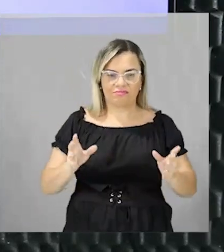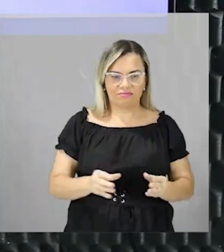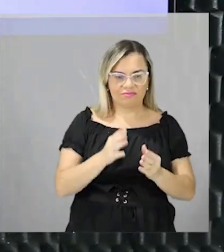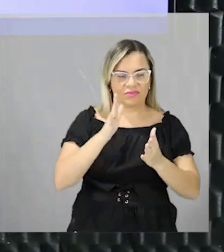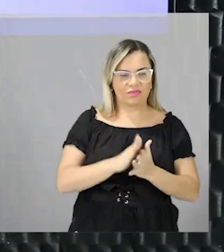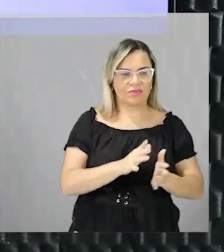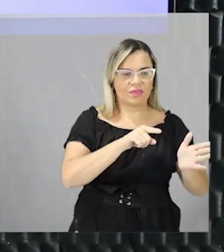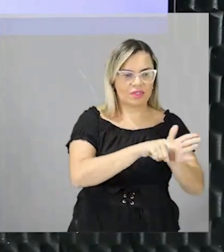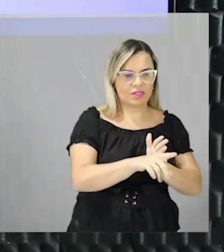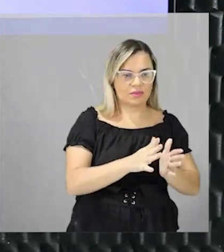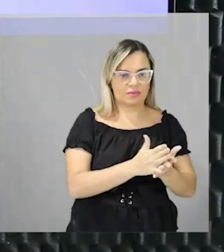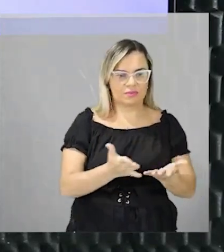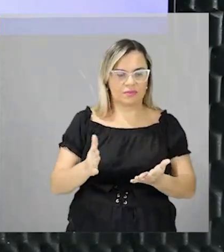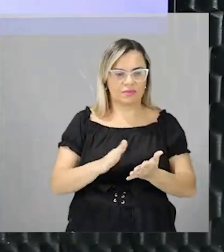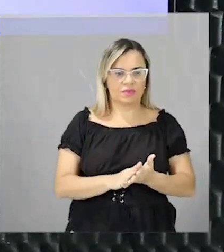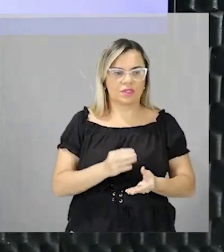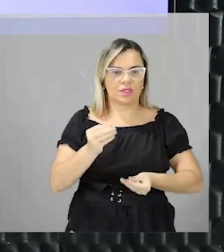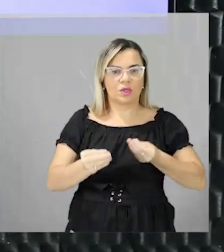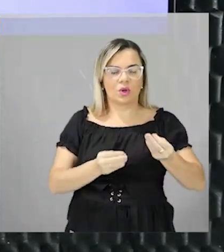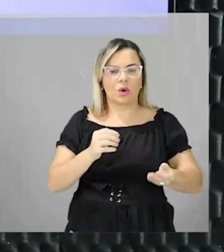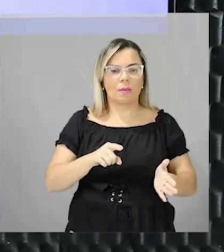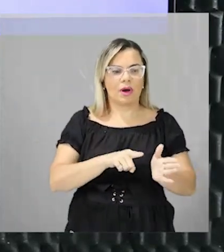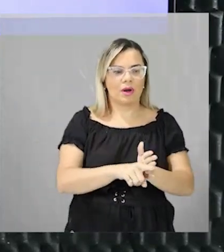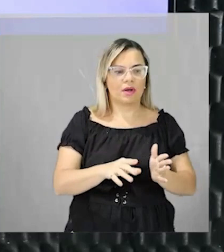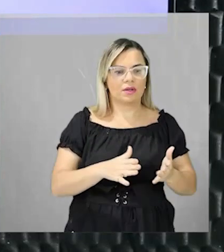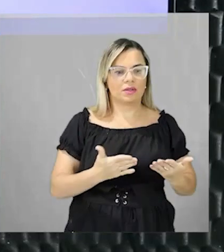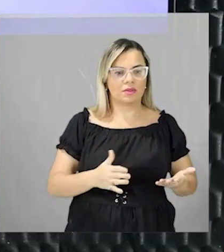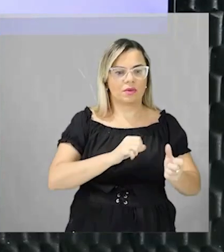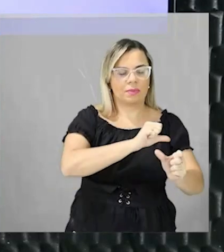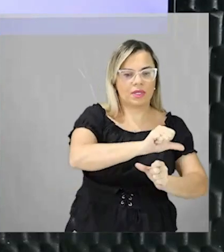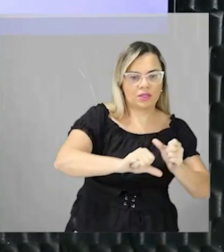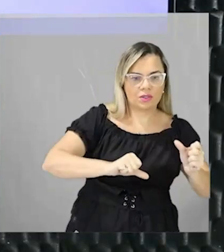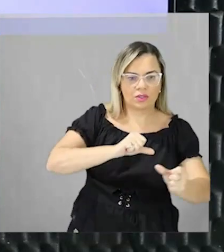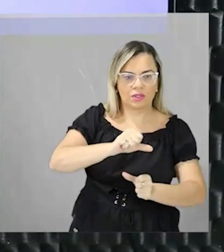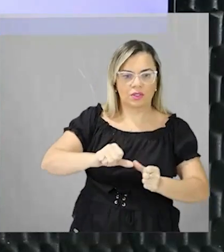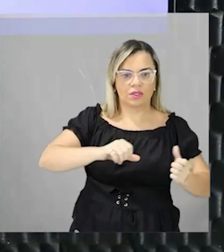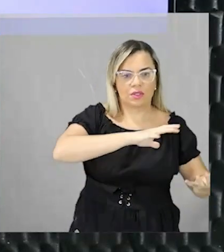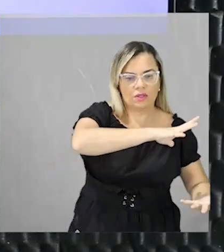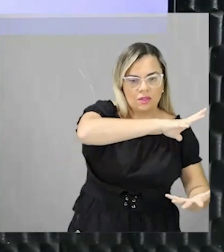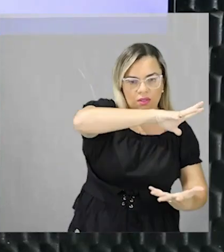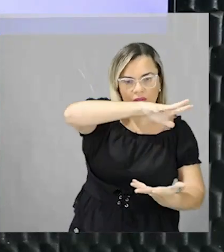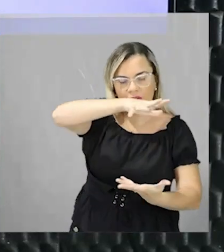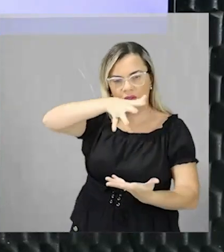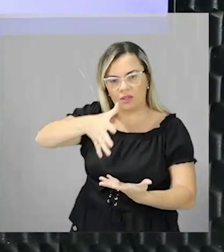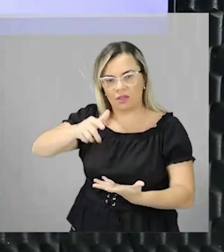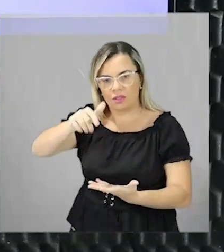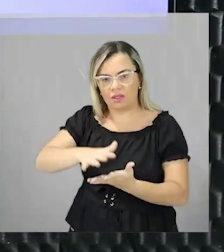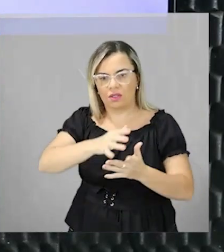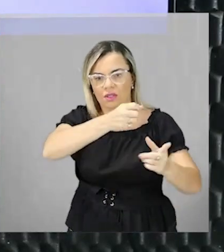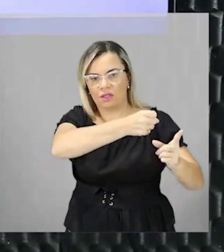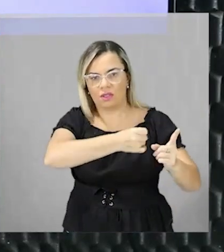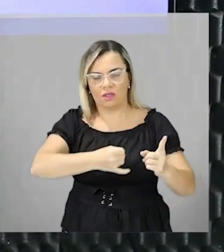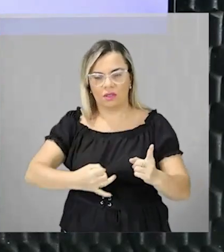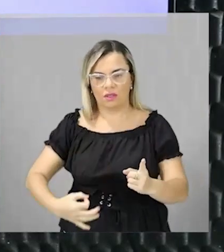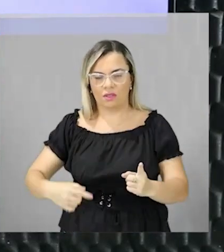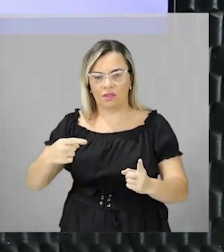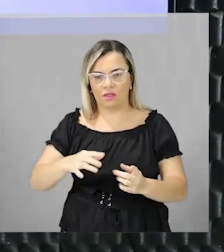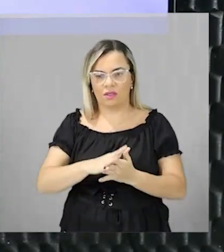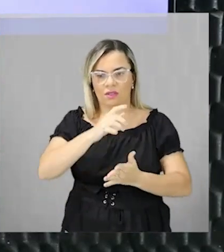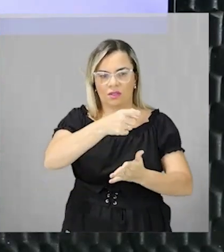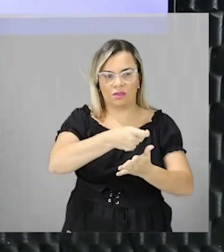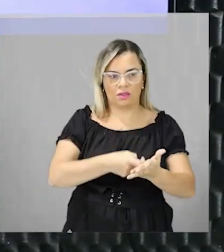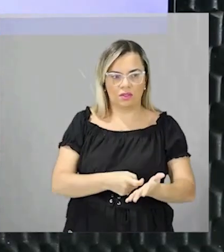comando. O comando ele diz o seguinte, ó, as transformações na superfície terrestre,